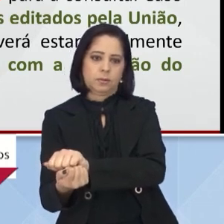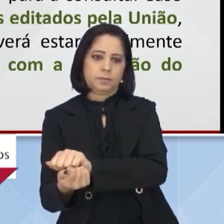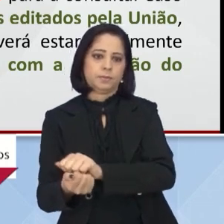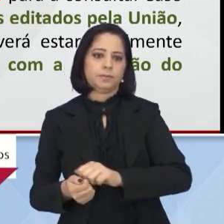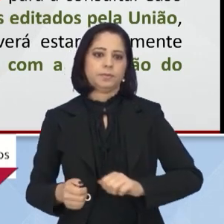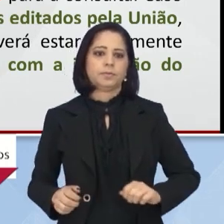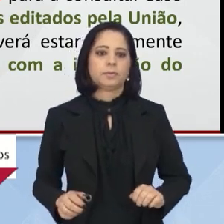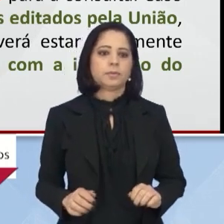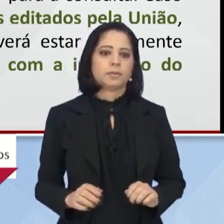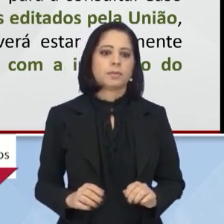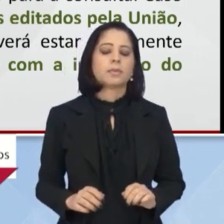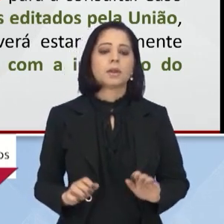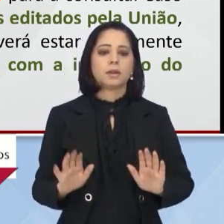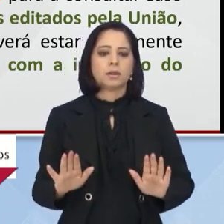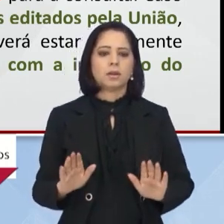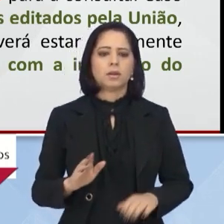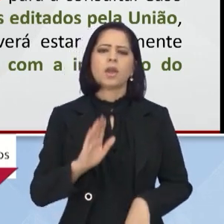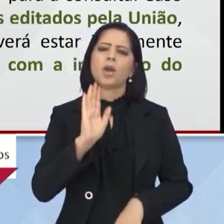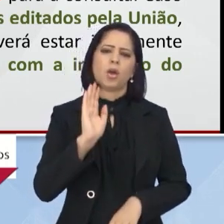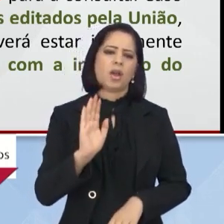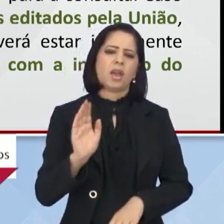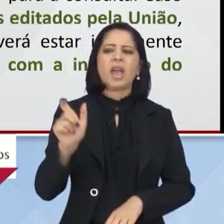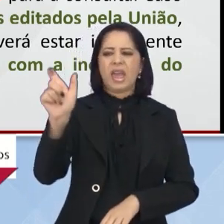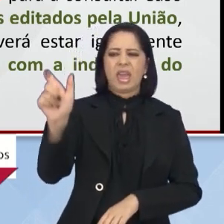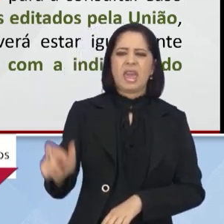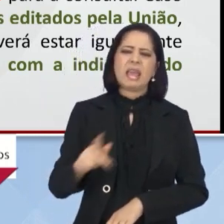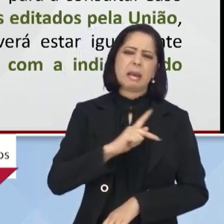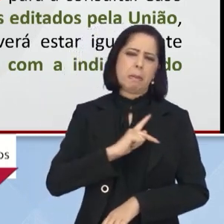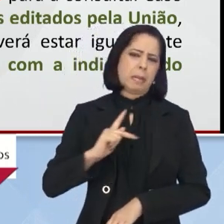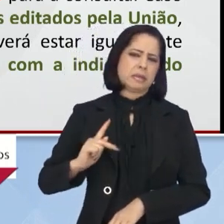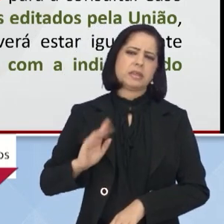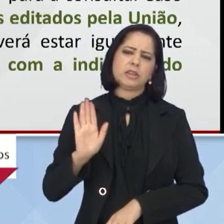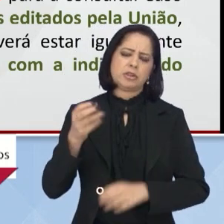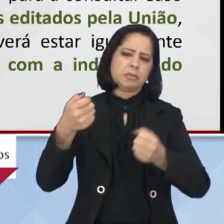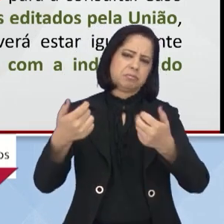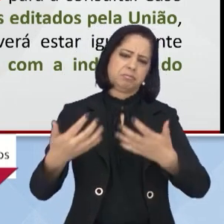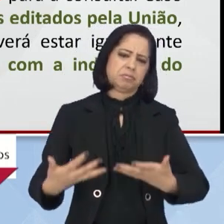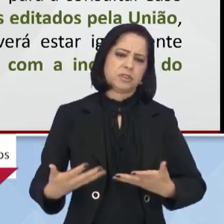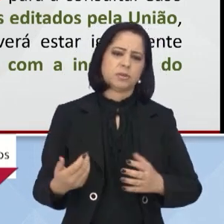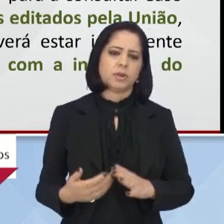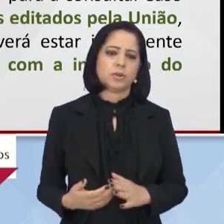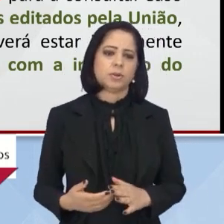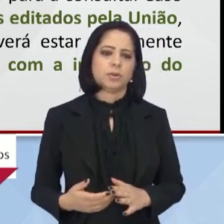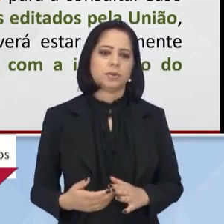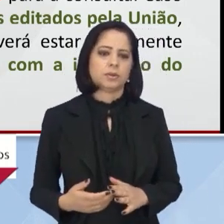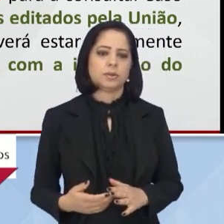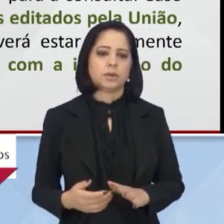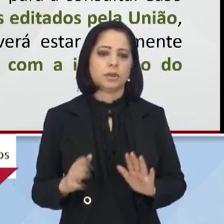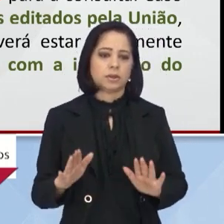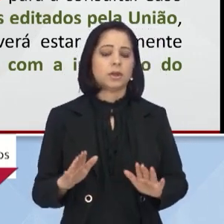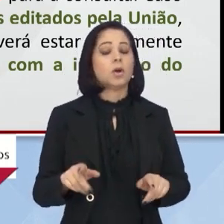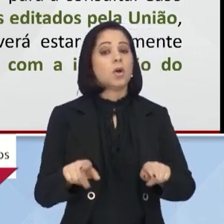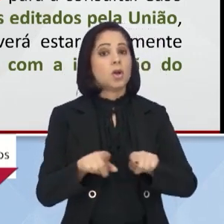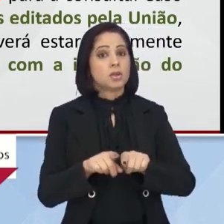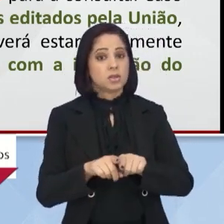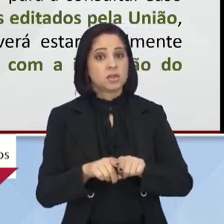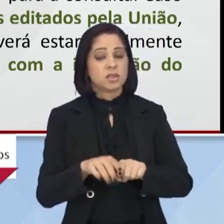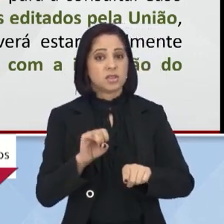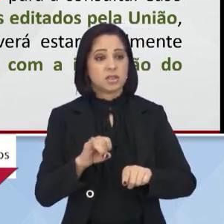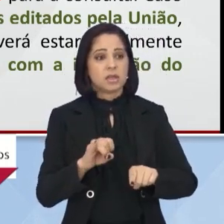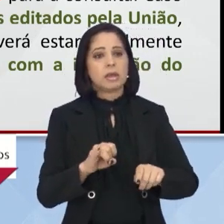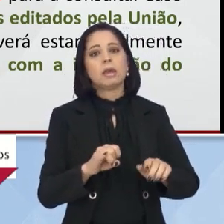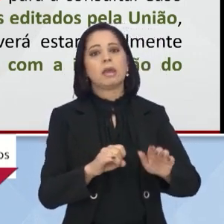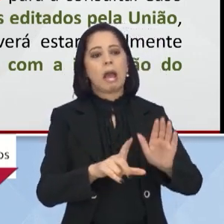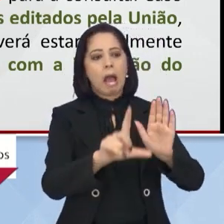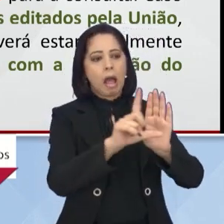então mas mas isso acho que já foi muito bem explicado pelo nosso Presidente aqui agora H pouco então esse é o espírito inclusive com essa possibilidade de adesão